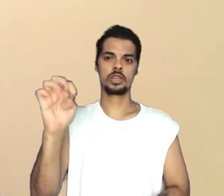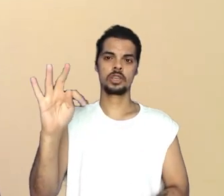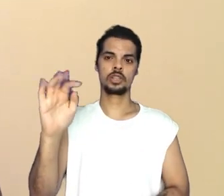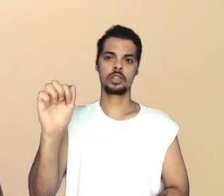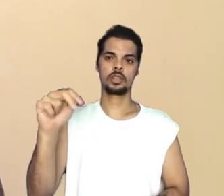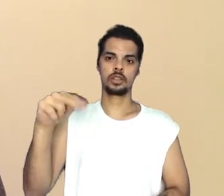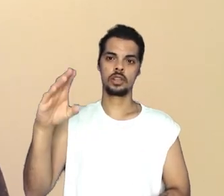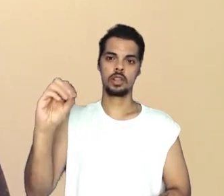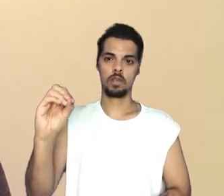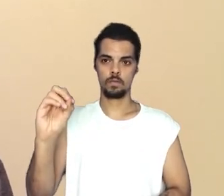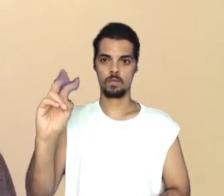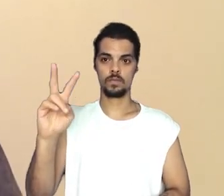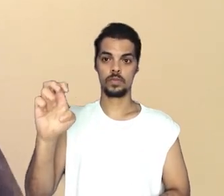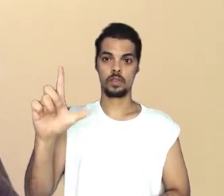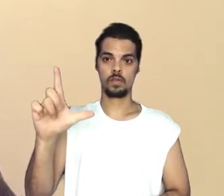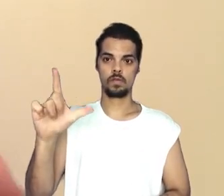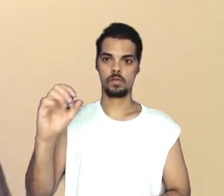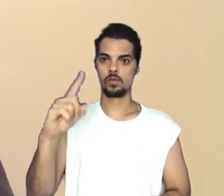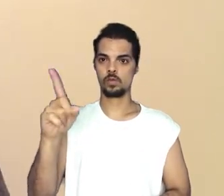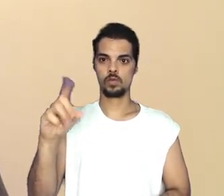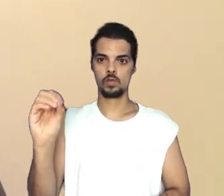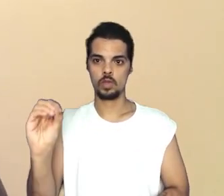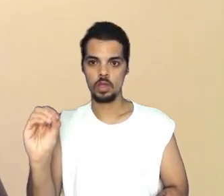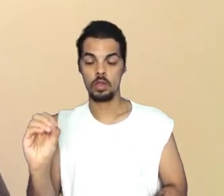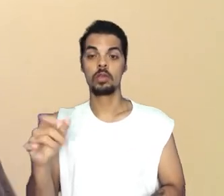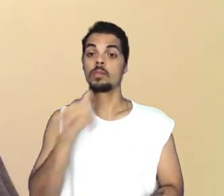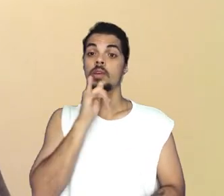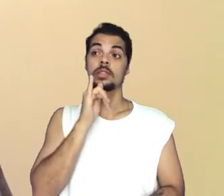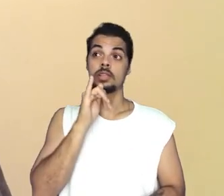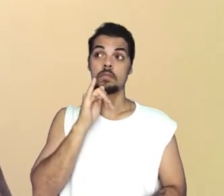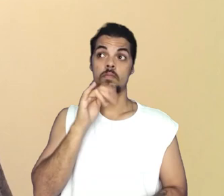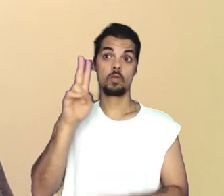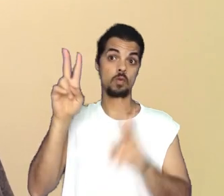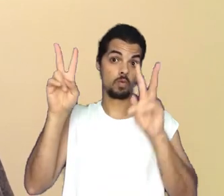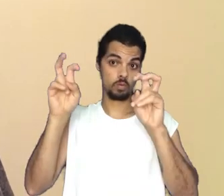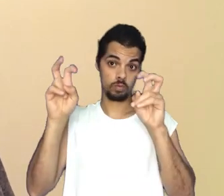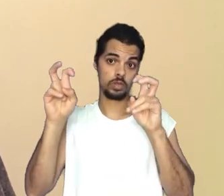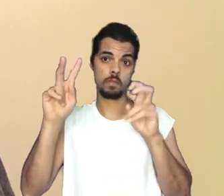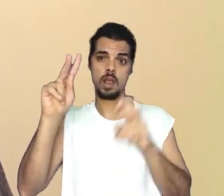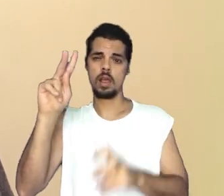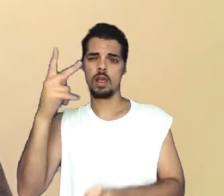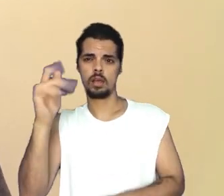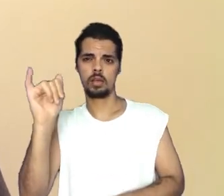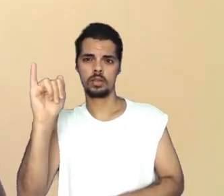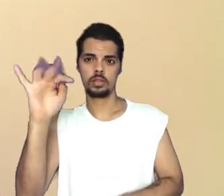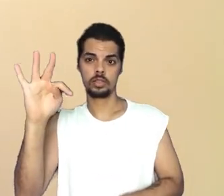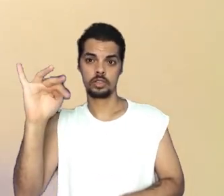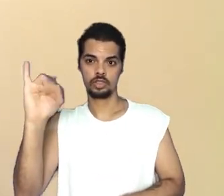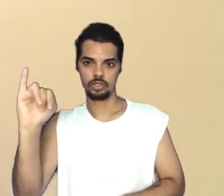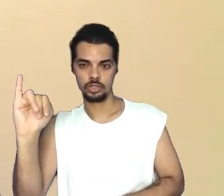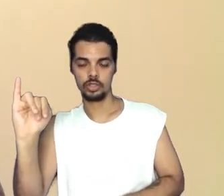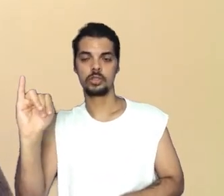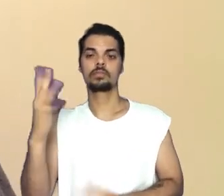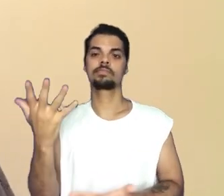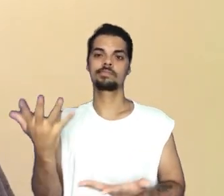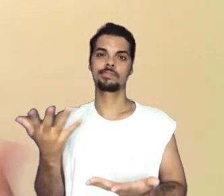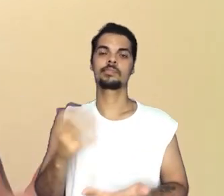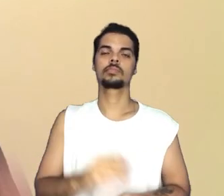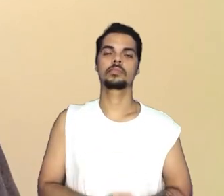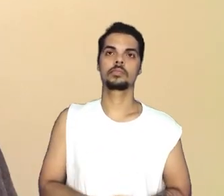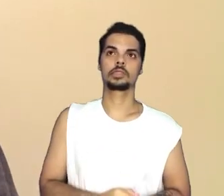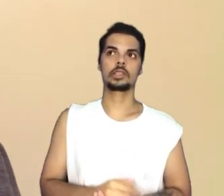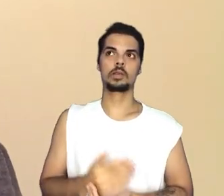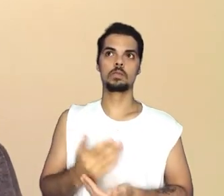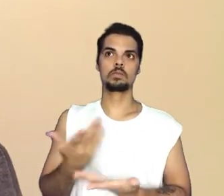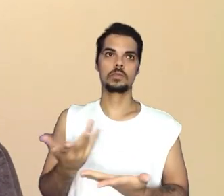o Haiti, né? Então, assim, é porque o próprio título do texto fala, né? Então, quando